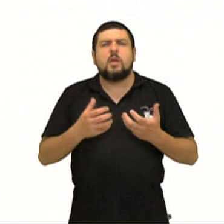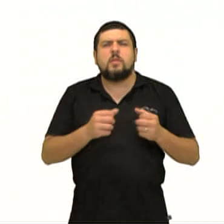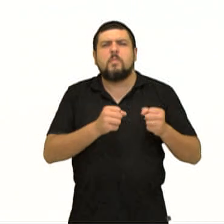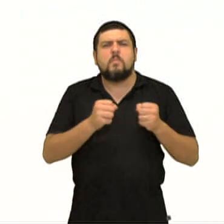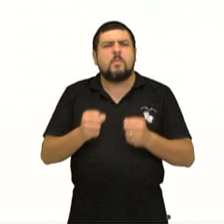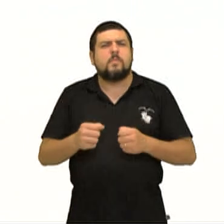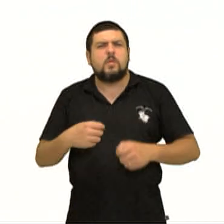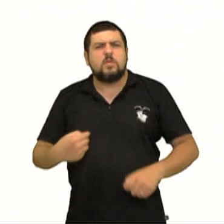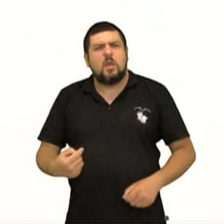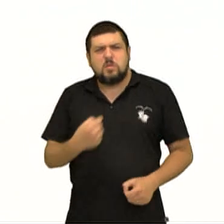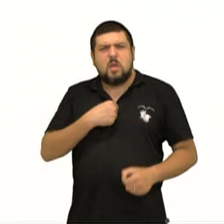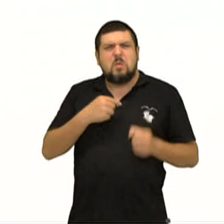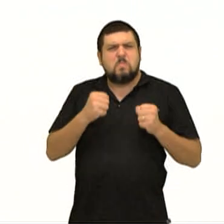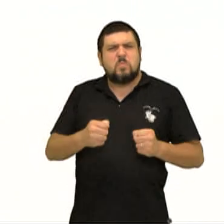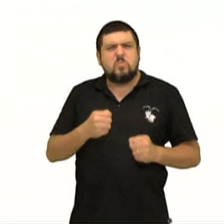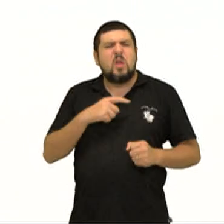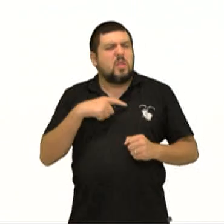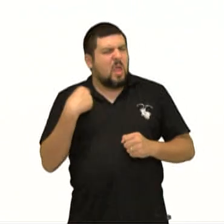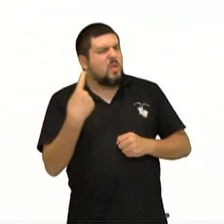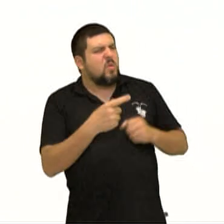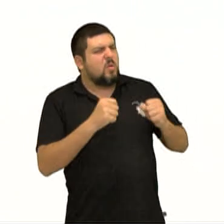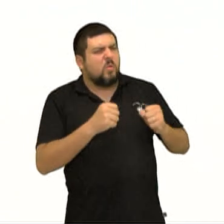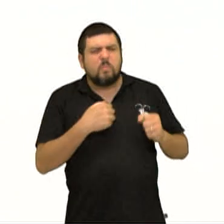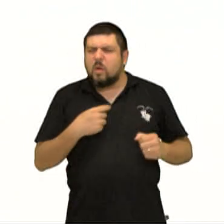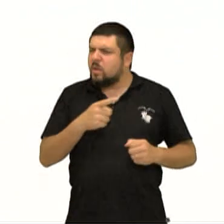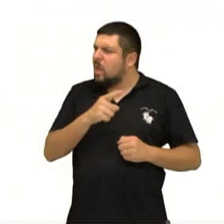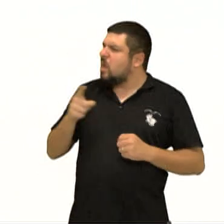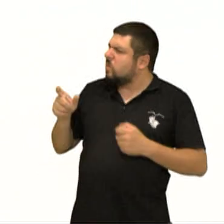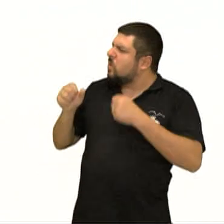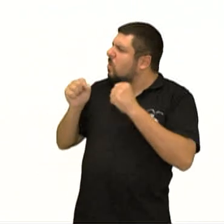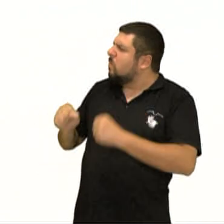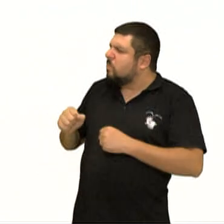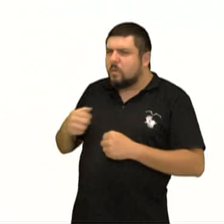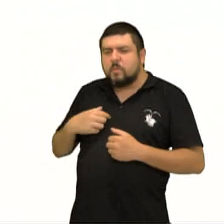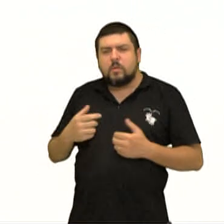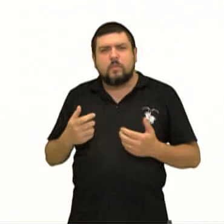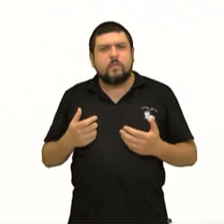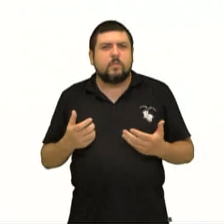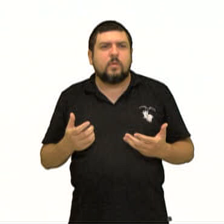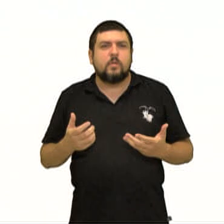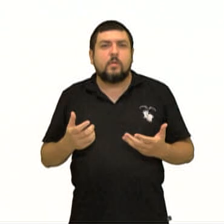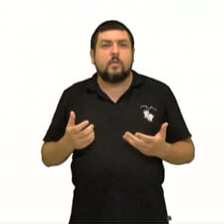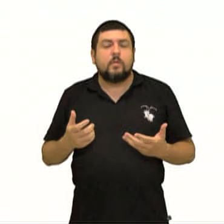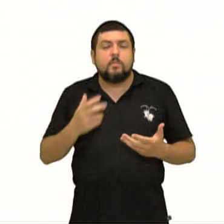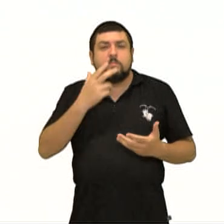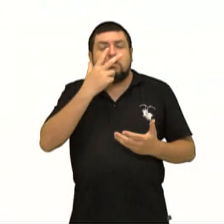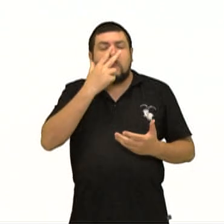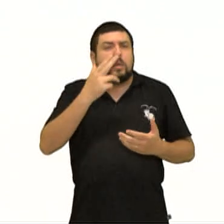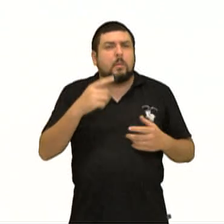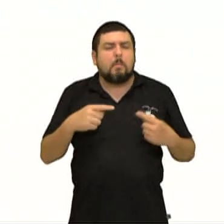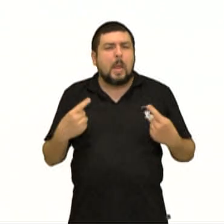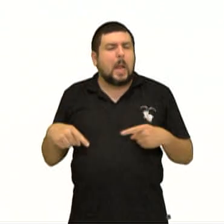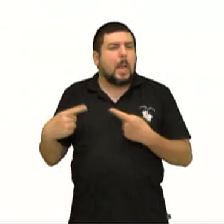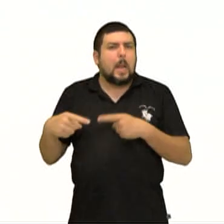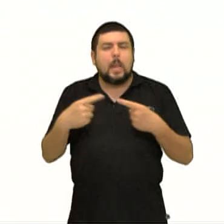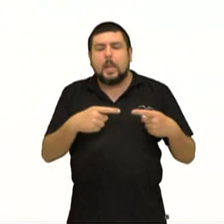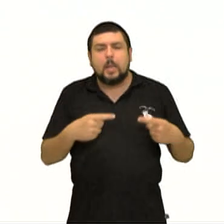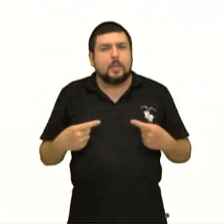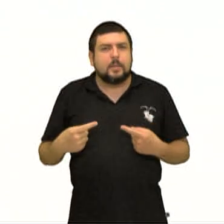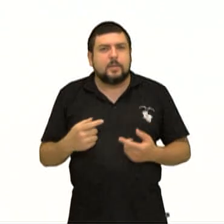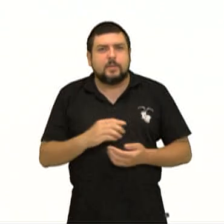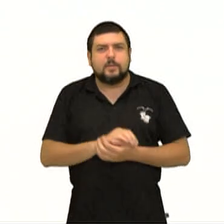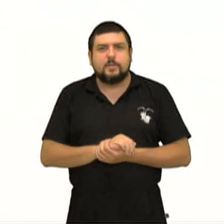Assim, é interessante aqui você, né, tá tentando figurar aí, digamos assim, né, o que quer dizer essas